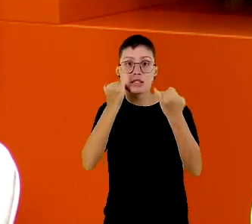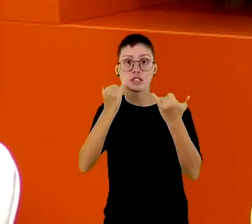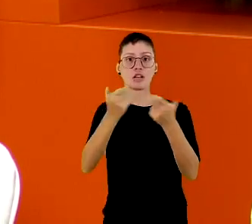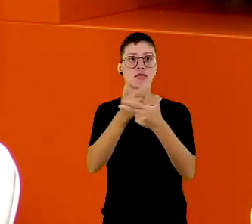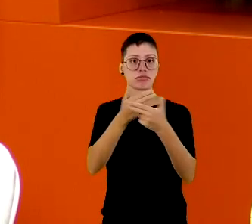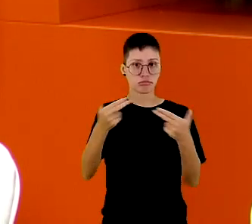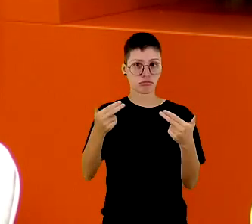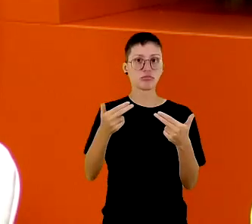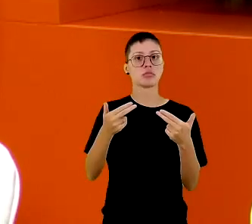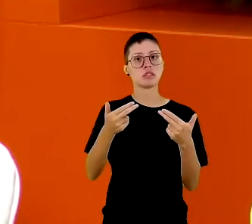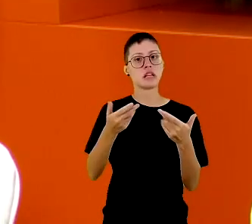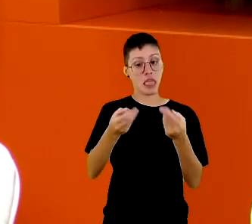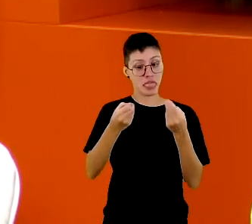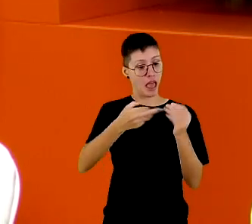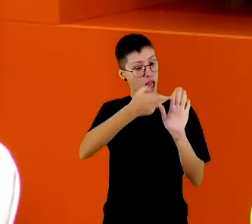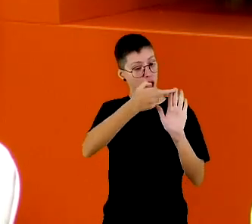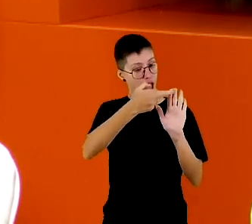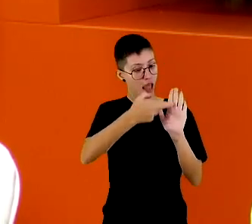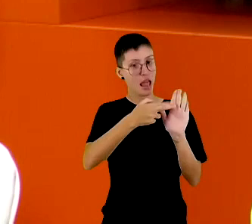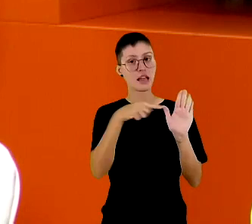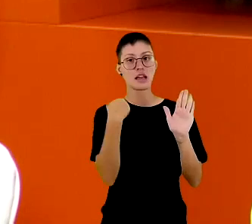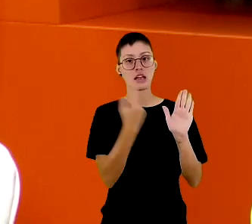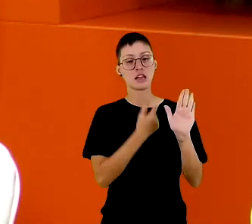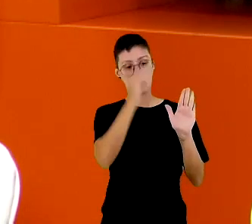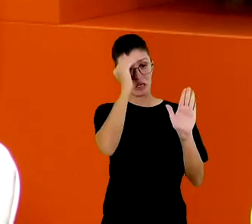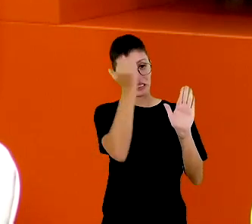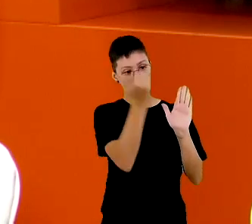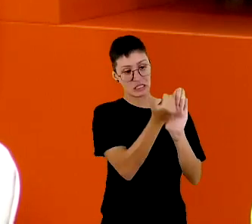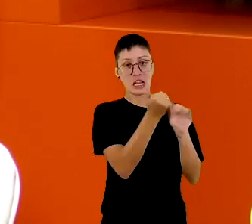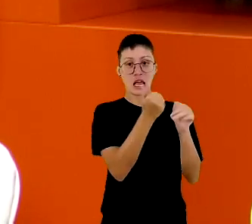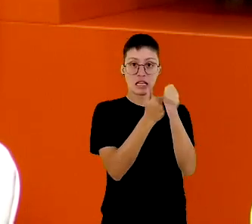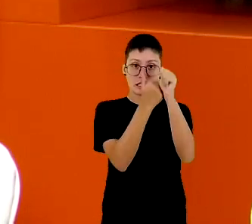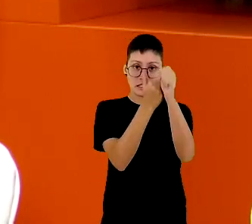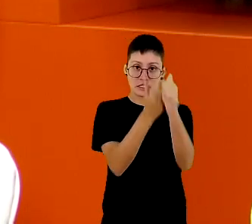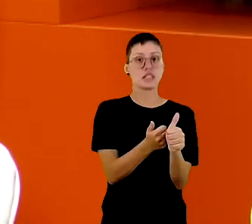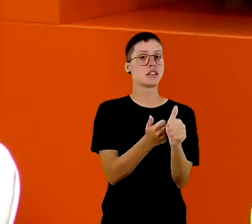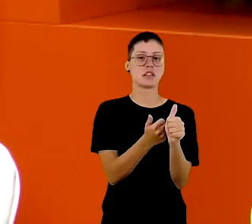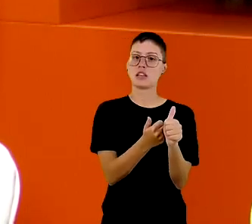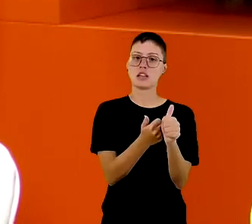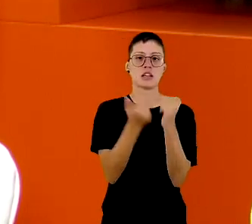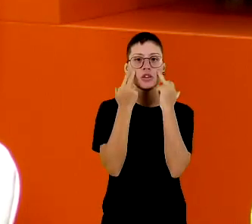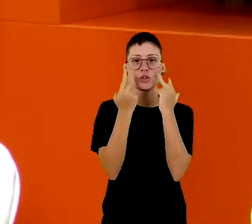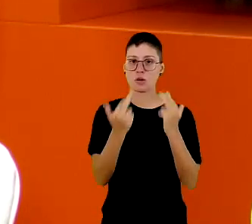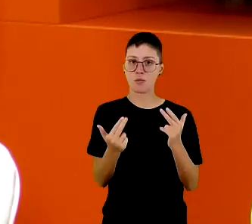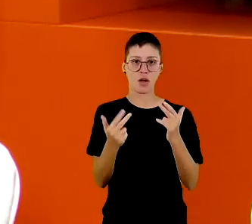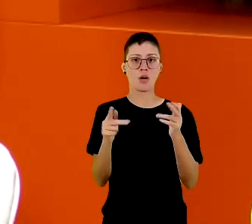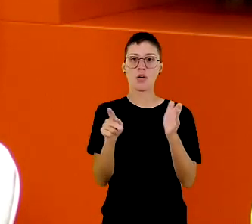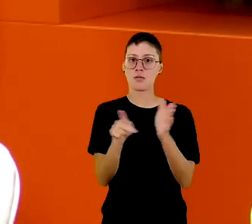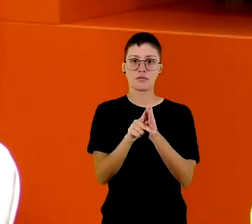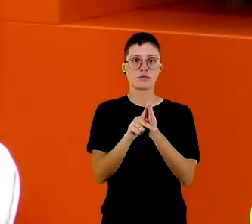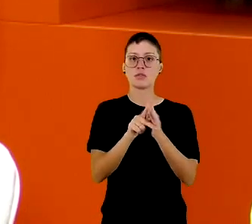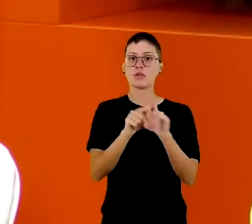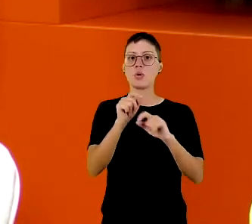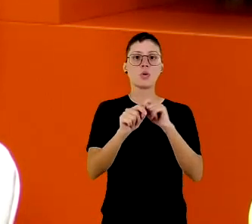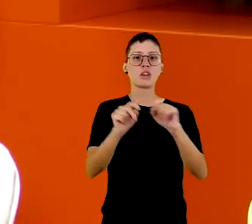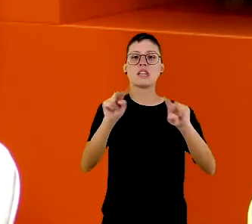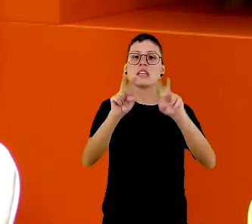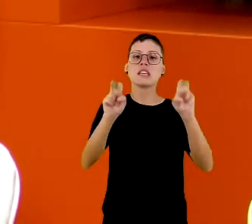regras, de fato, que a gente tem que seguir como instituição de pagamento, instituição financeira, tudo que se lida com dinheiro,